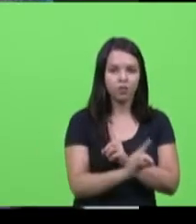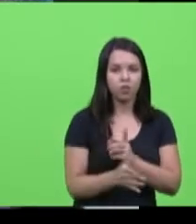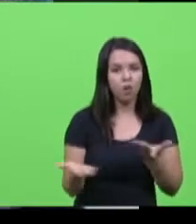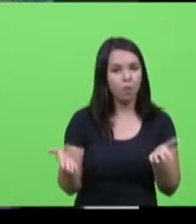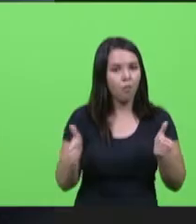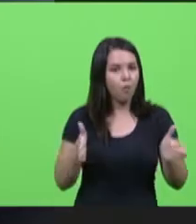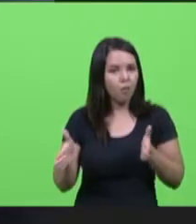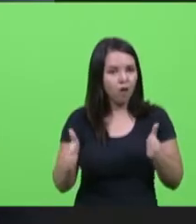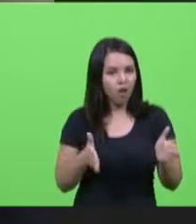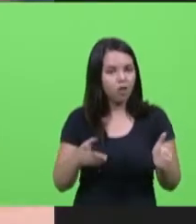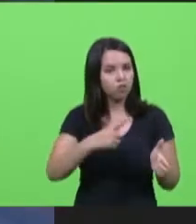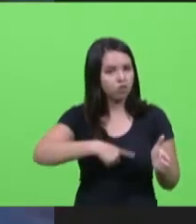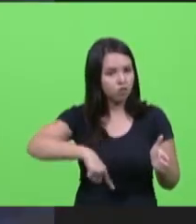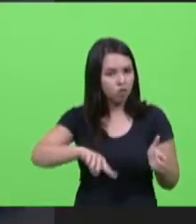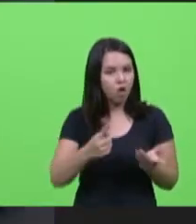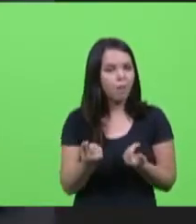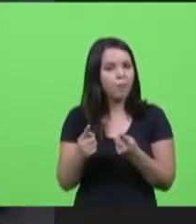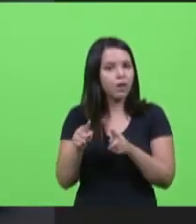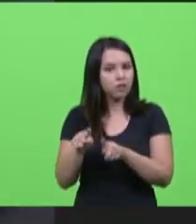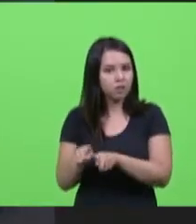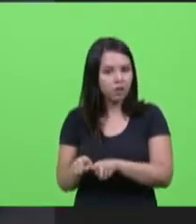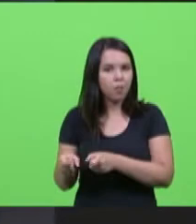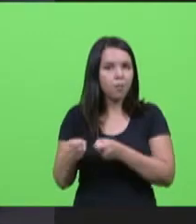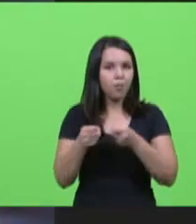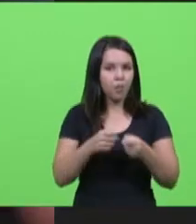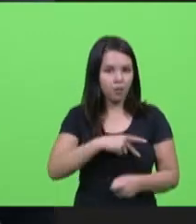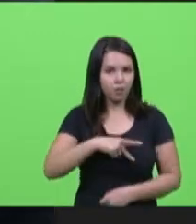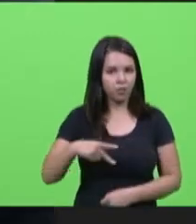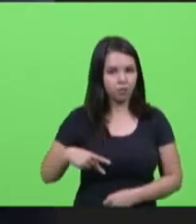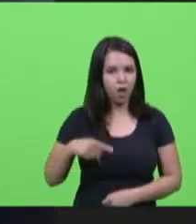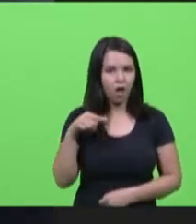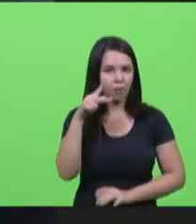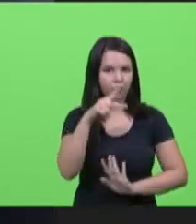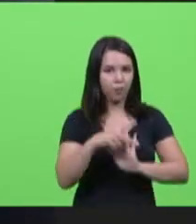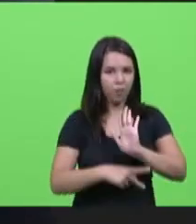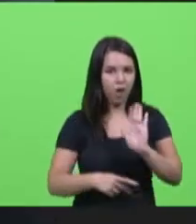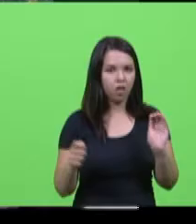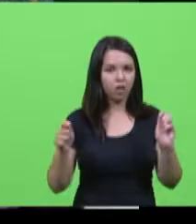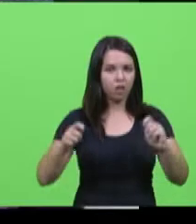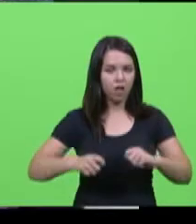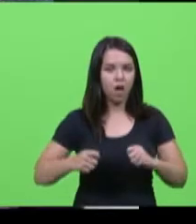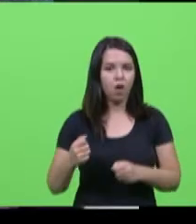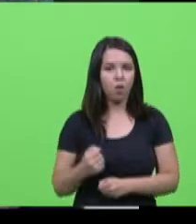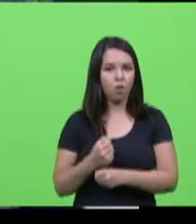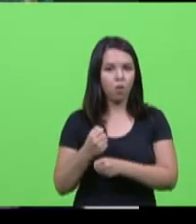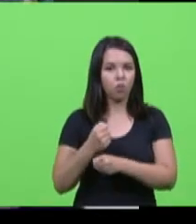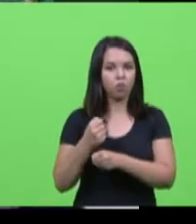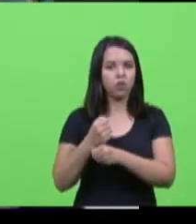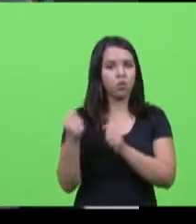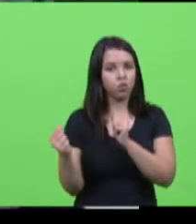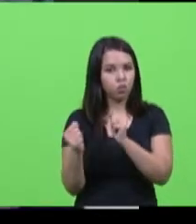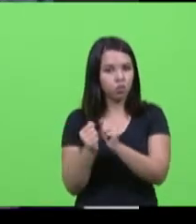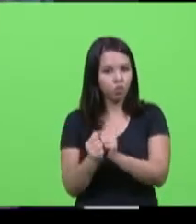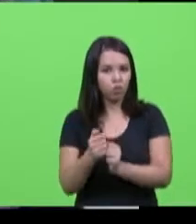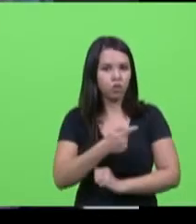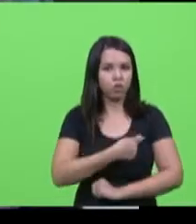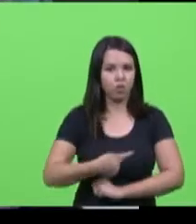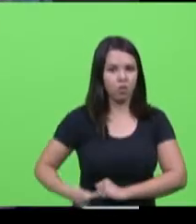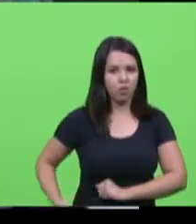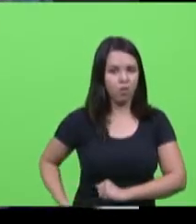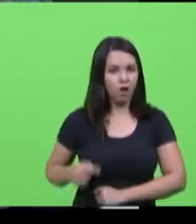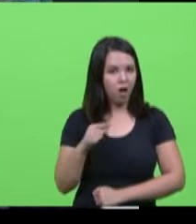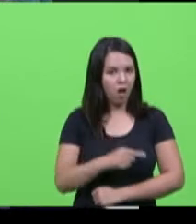poder público. Então, com esse projeto, apenas se permite essa construção junto ao governo, mas de maneira alguma, esse